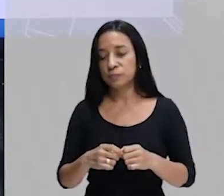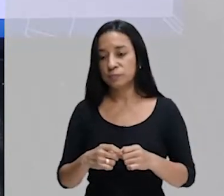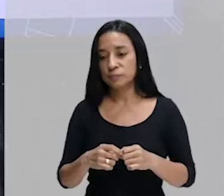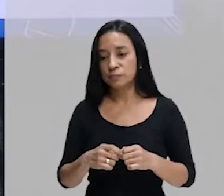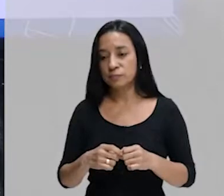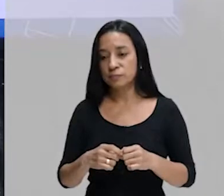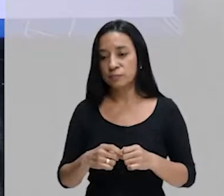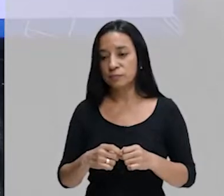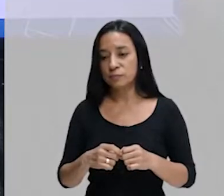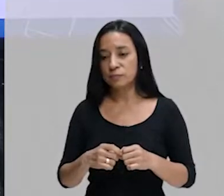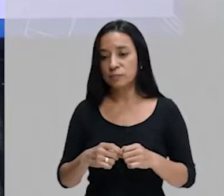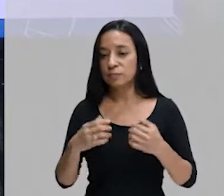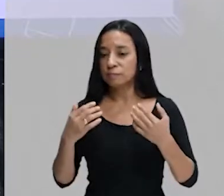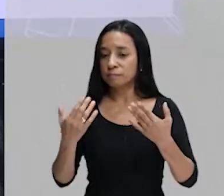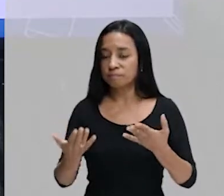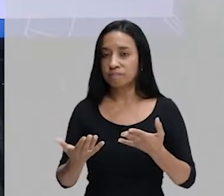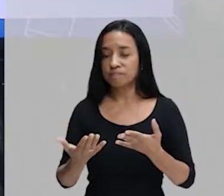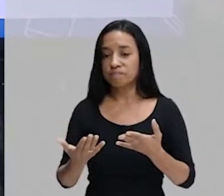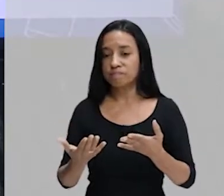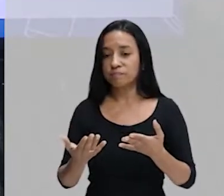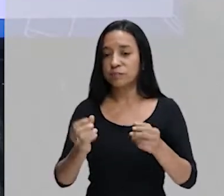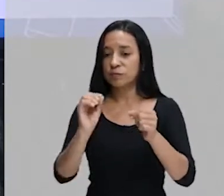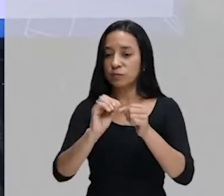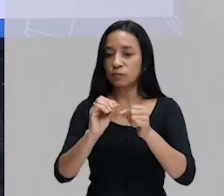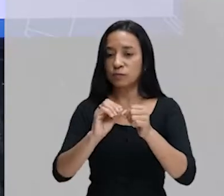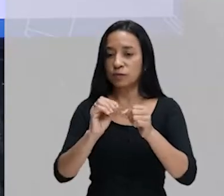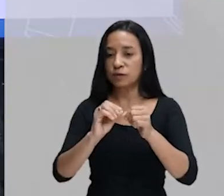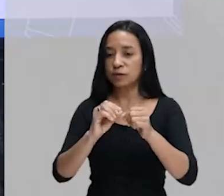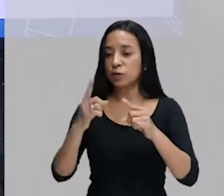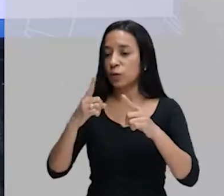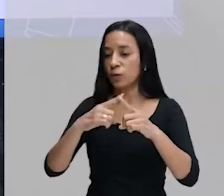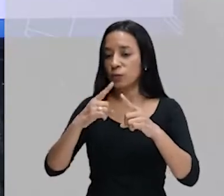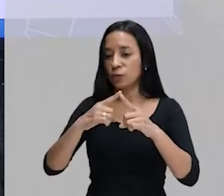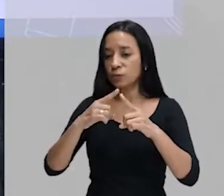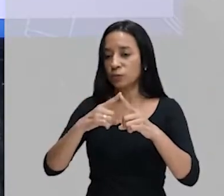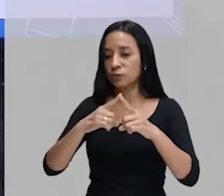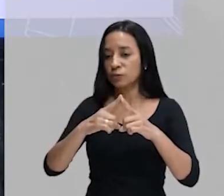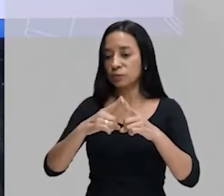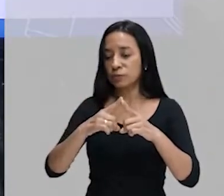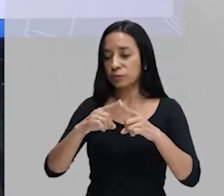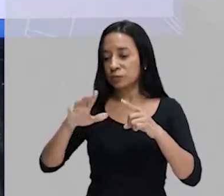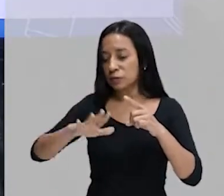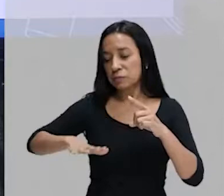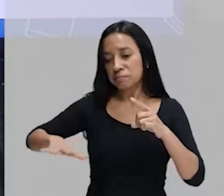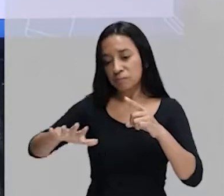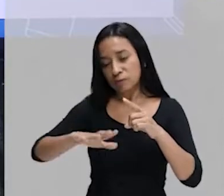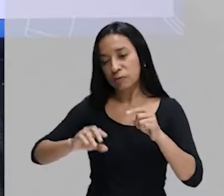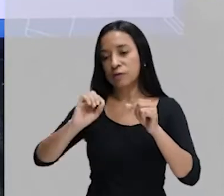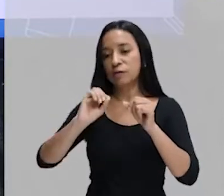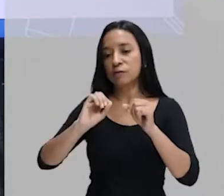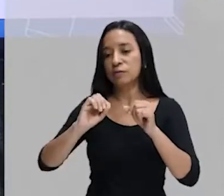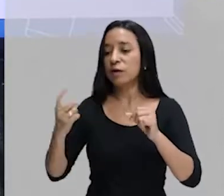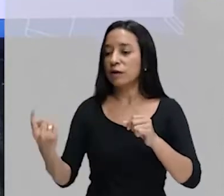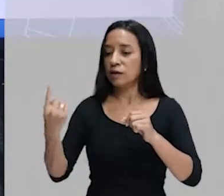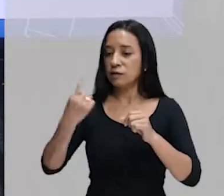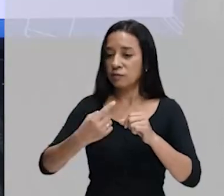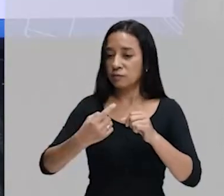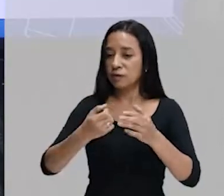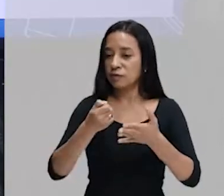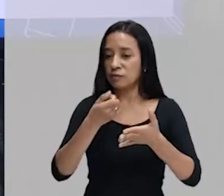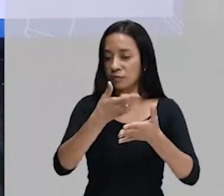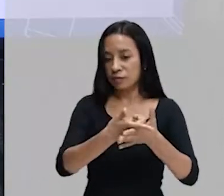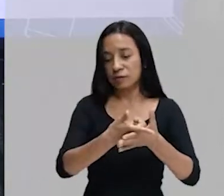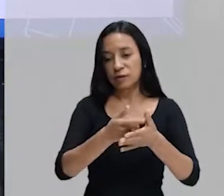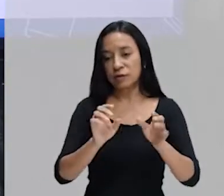Chilcapamba, tá? Então, eles fazem esse tipo de artesanato e vêm para a cidade para venda e também